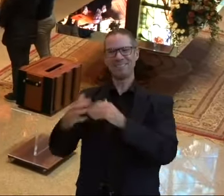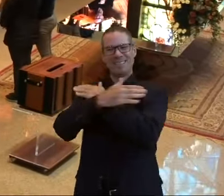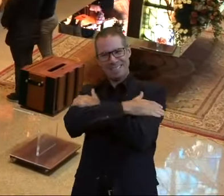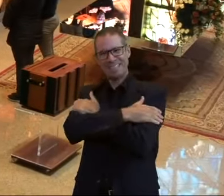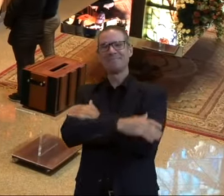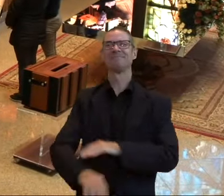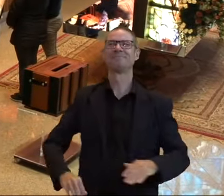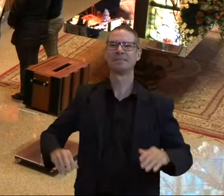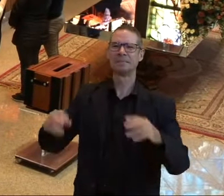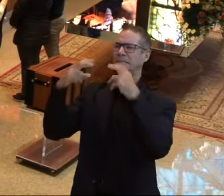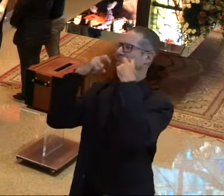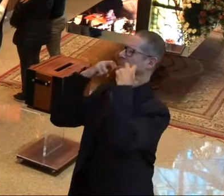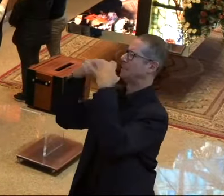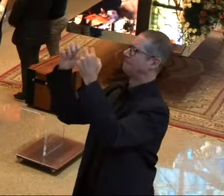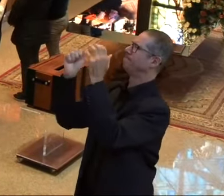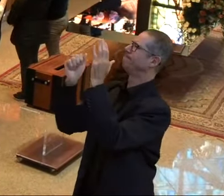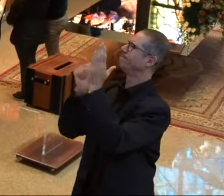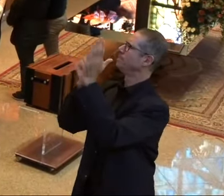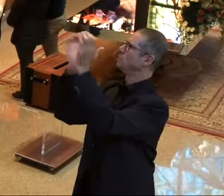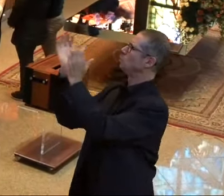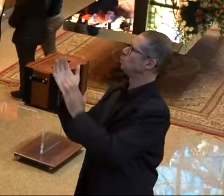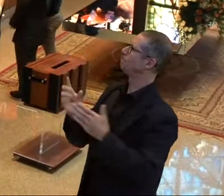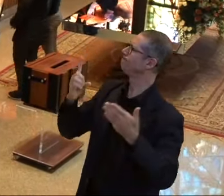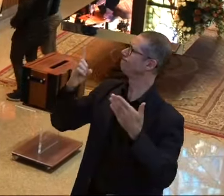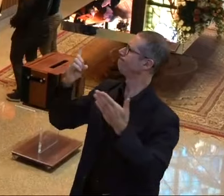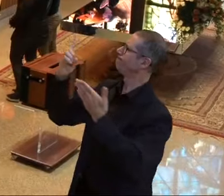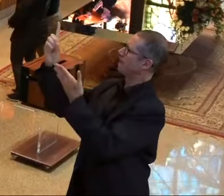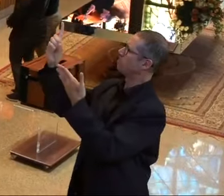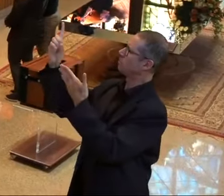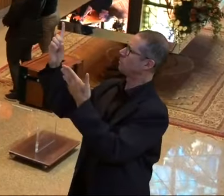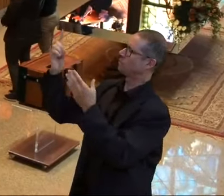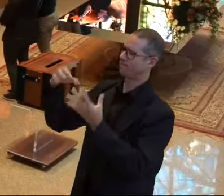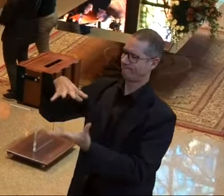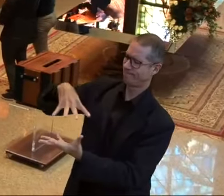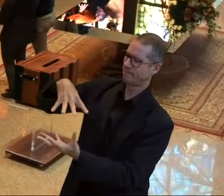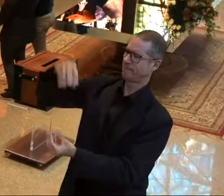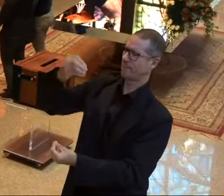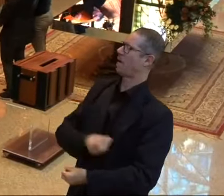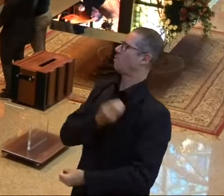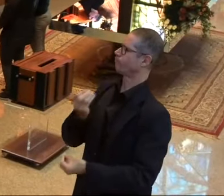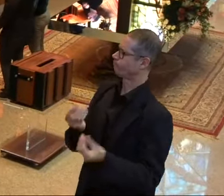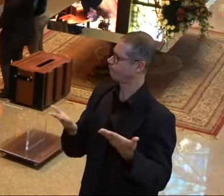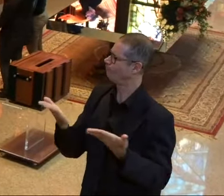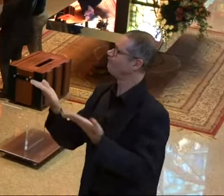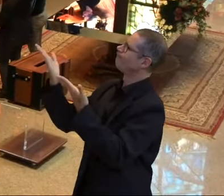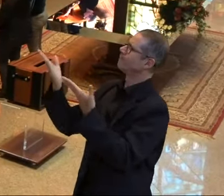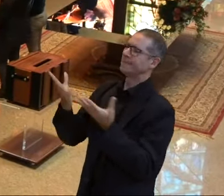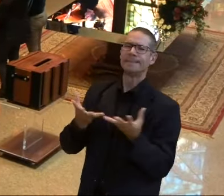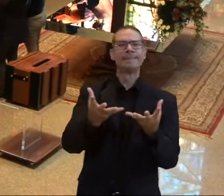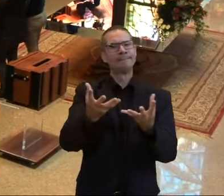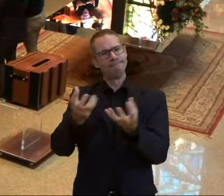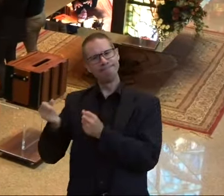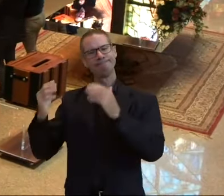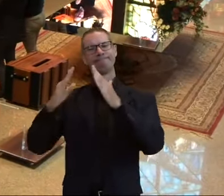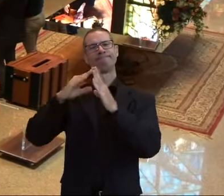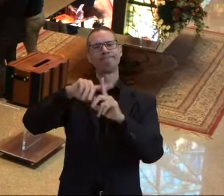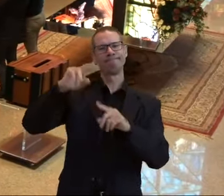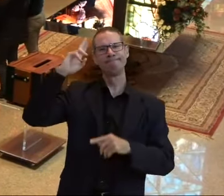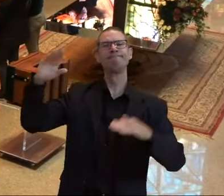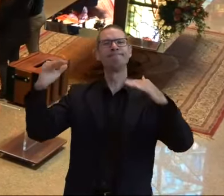vamos levantar um clamor de louvor a Deus e de dedicação dessas vidas, de recepção na igreja do Senhor.